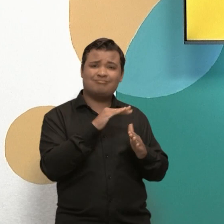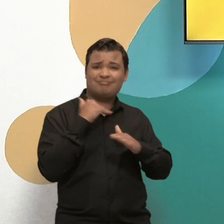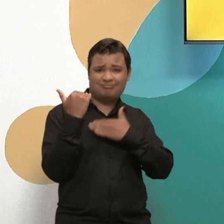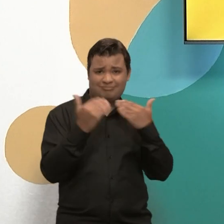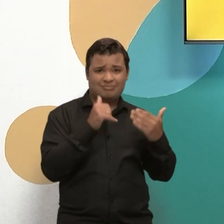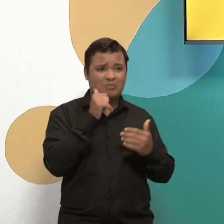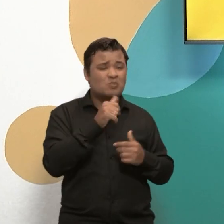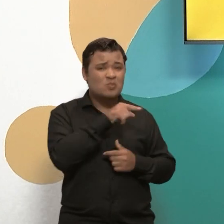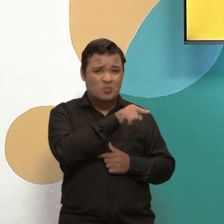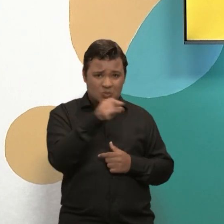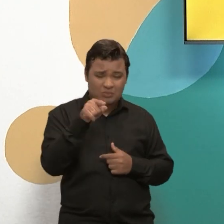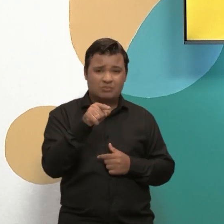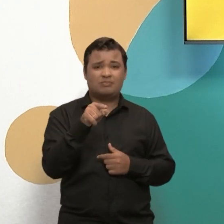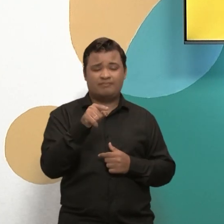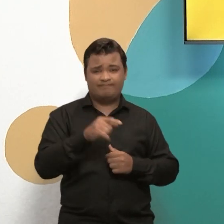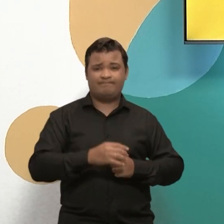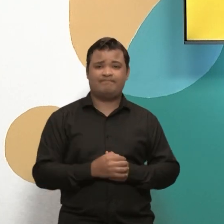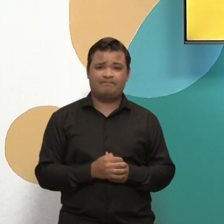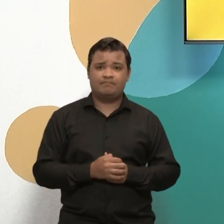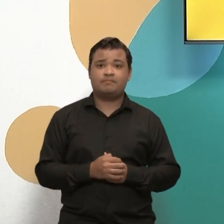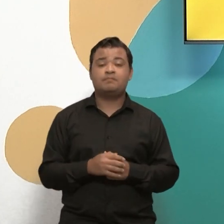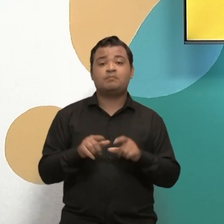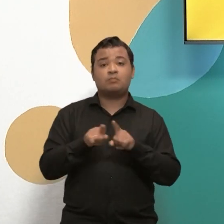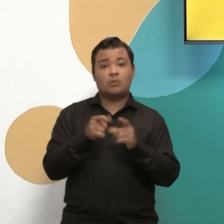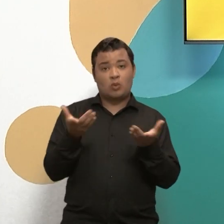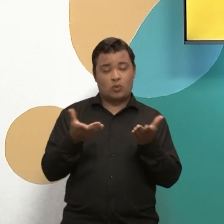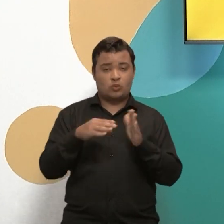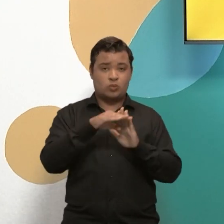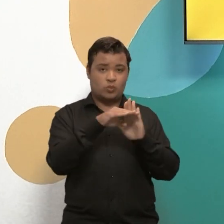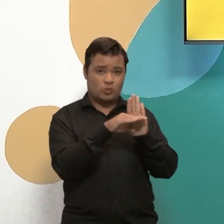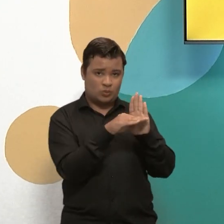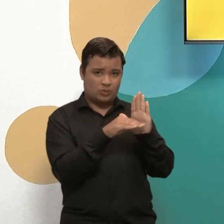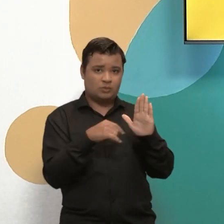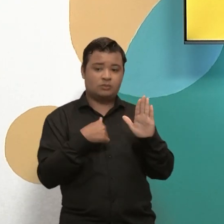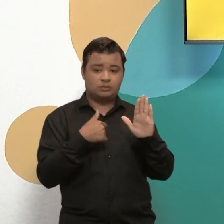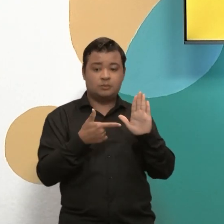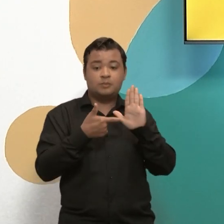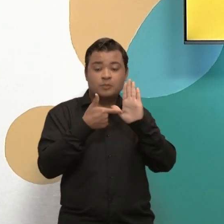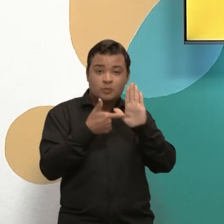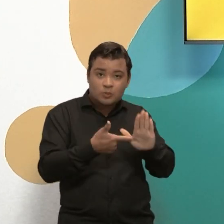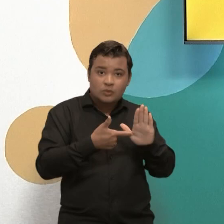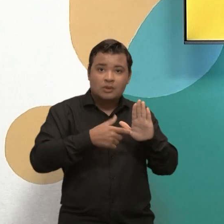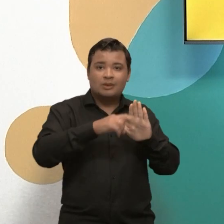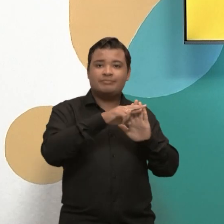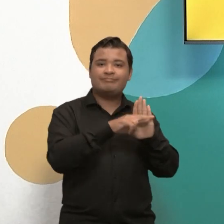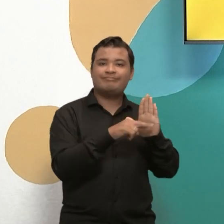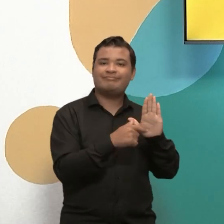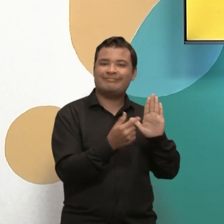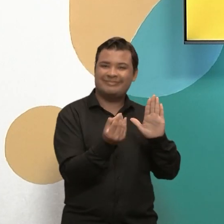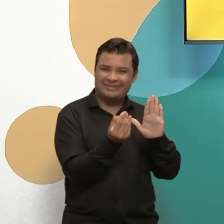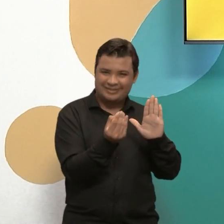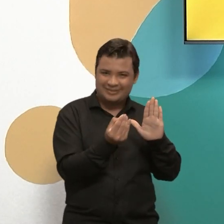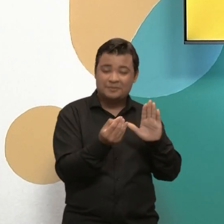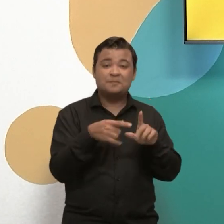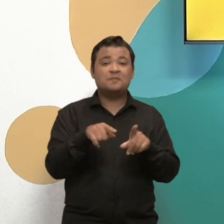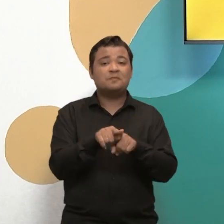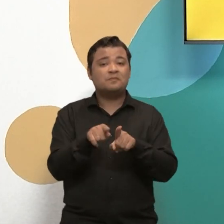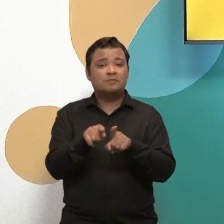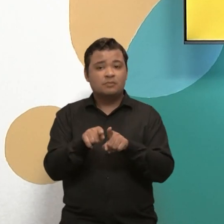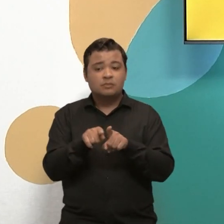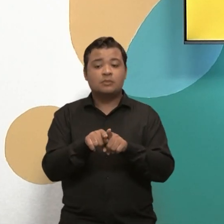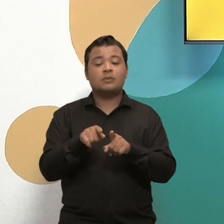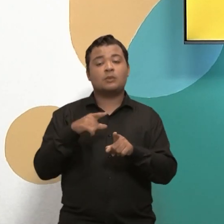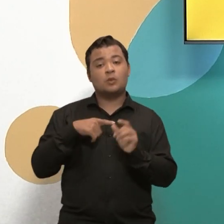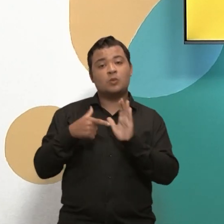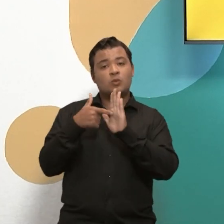de milhares de mulheres. E no programa de hoje nós vamos falar deste protocolo e abordar também o